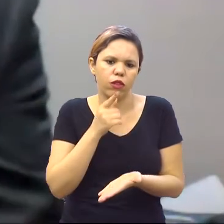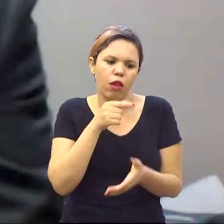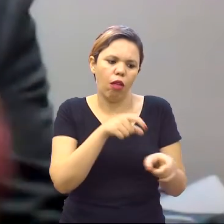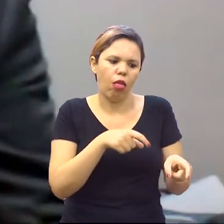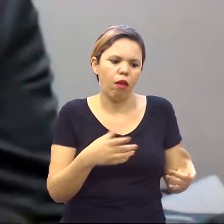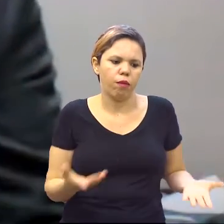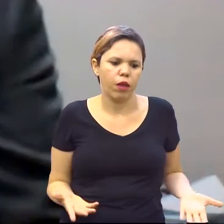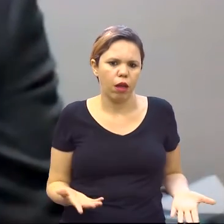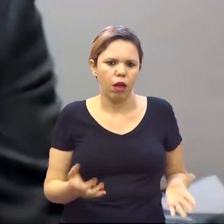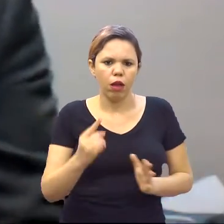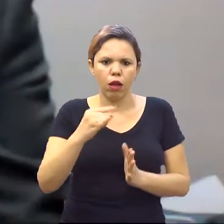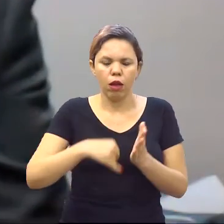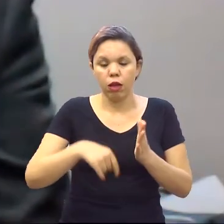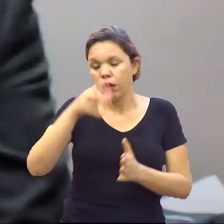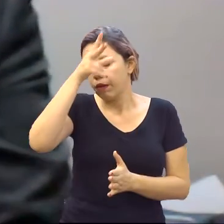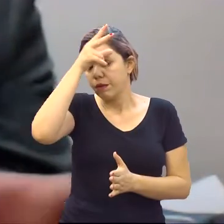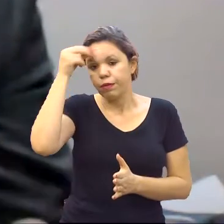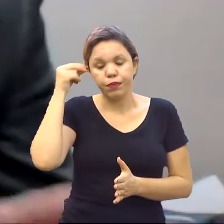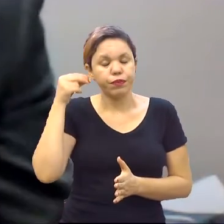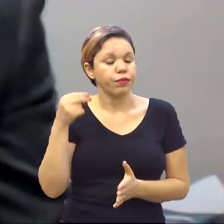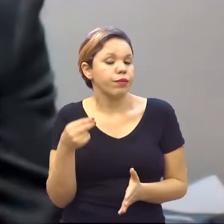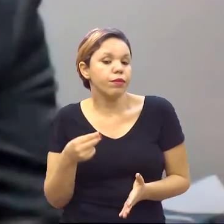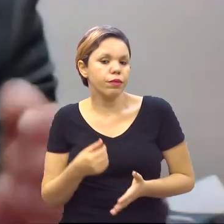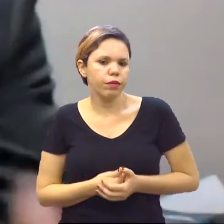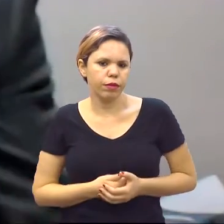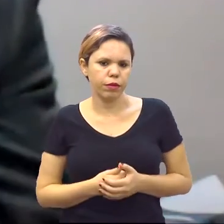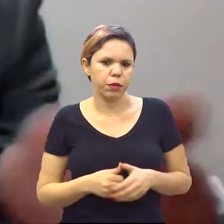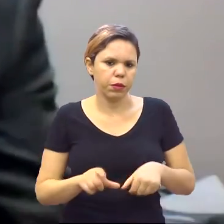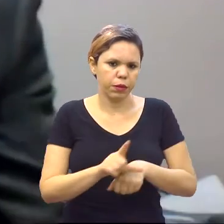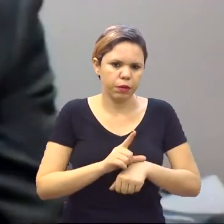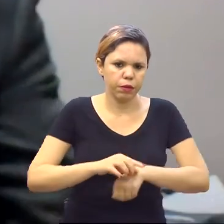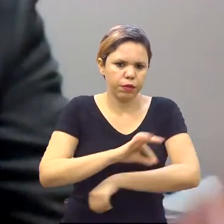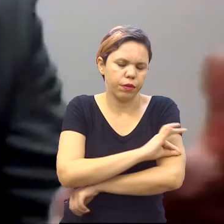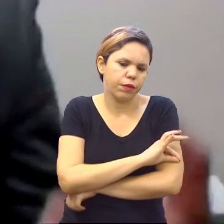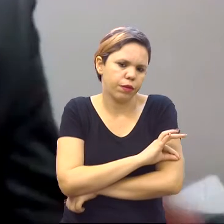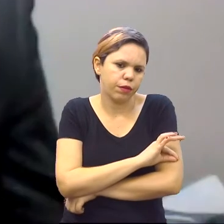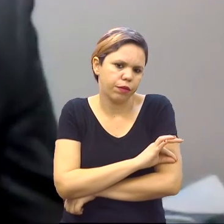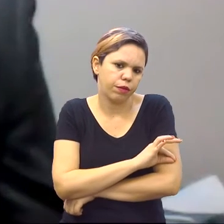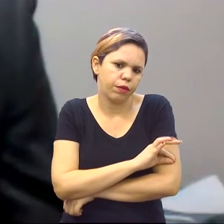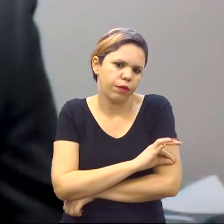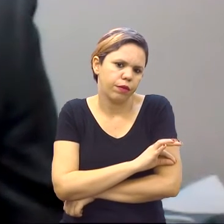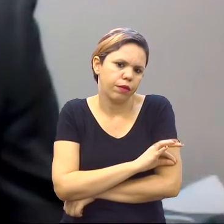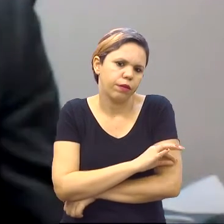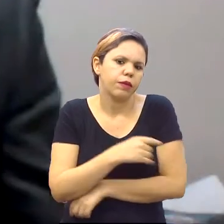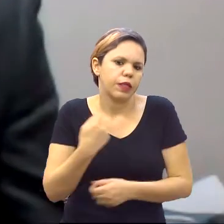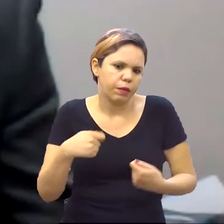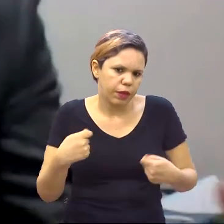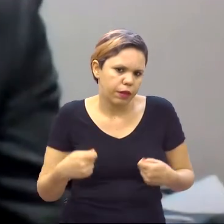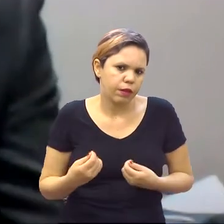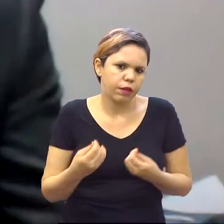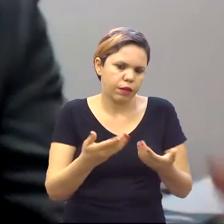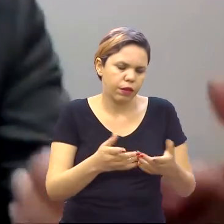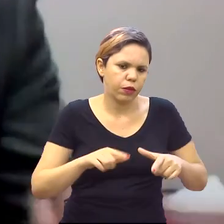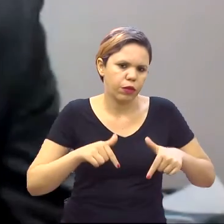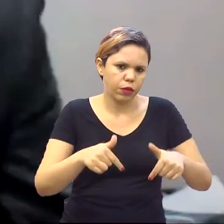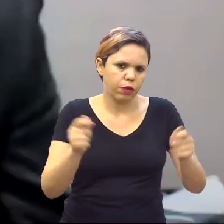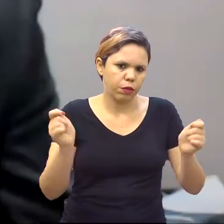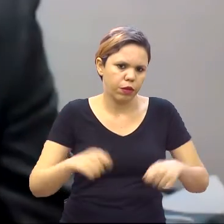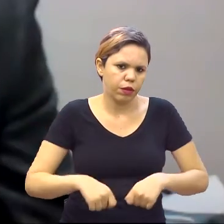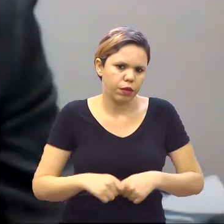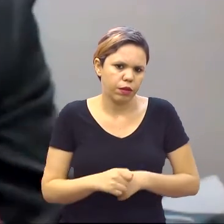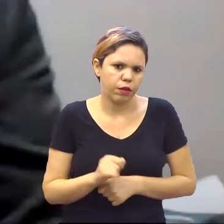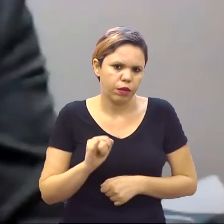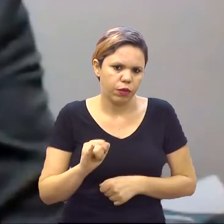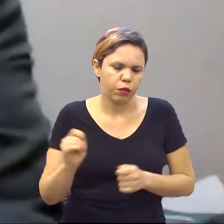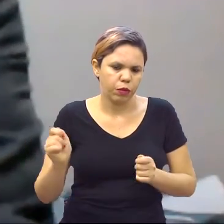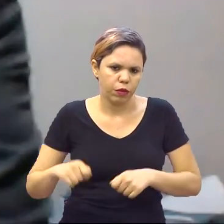mais, os documentos públicos, quer sejam no legislativo ou no executivo, devem caminhar à medida do